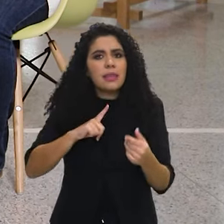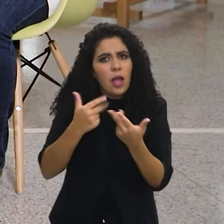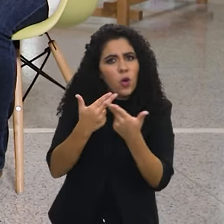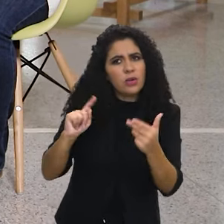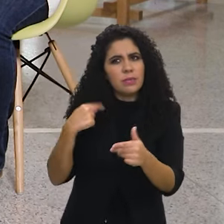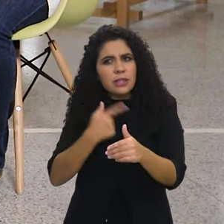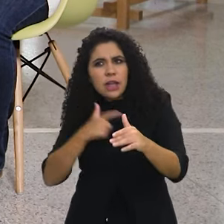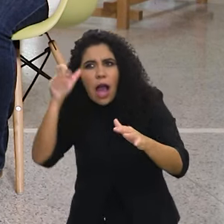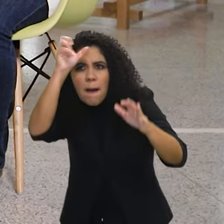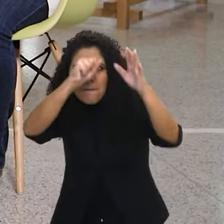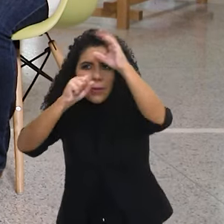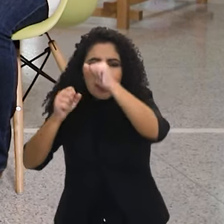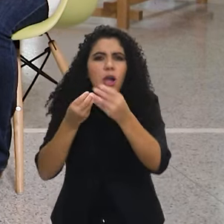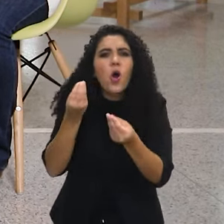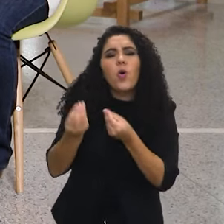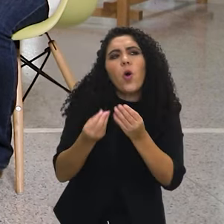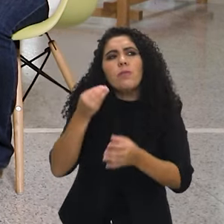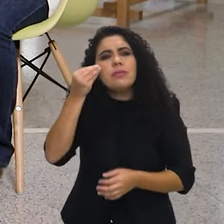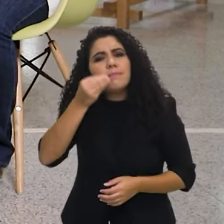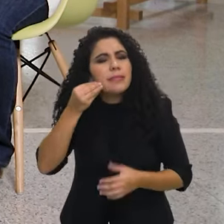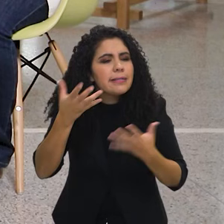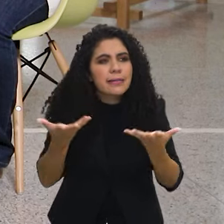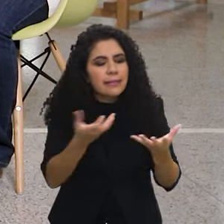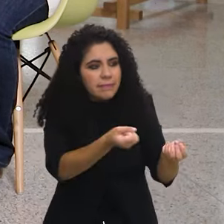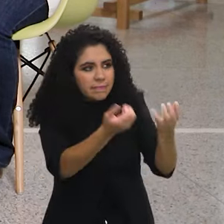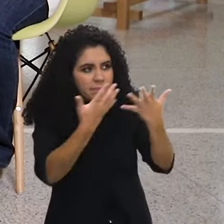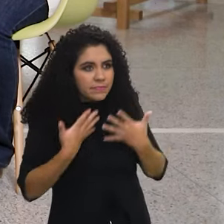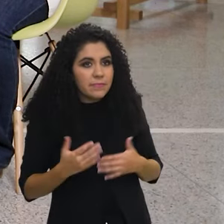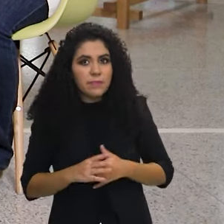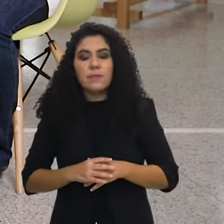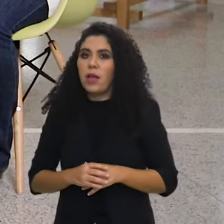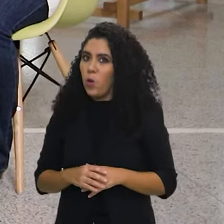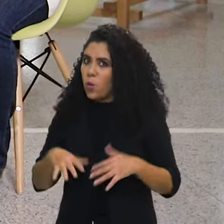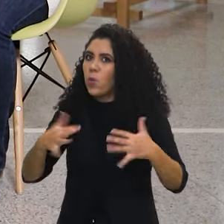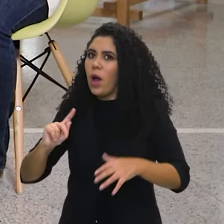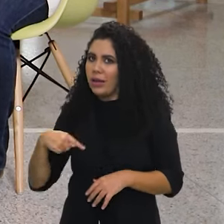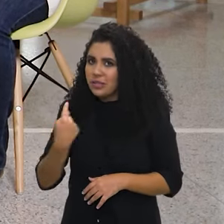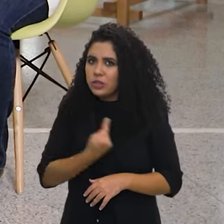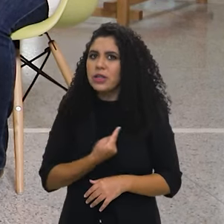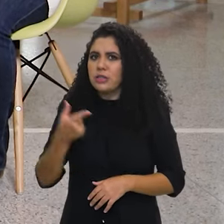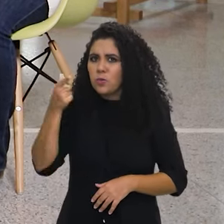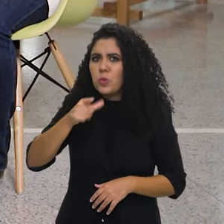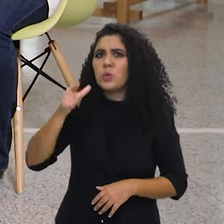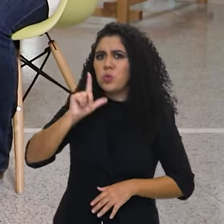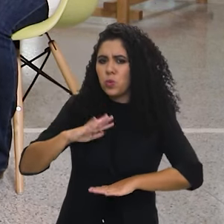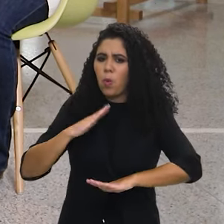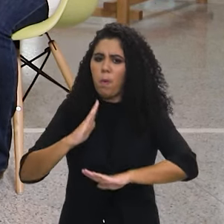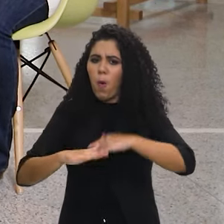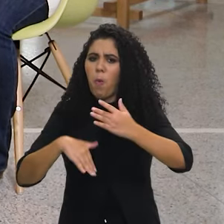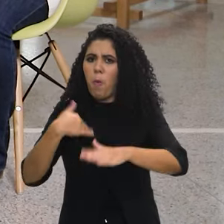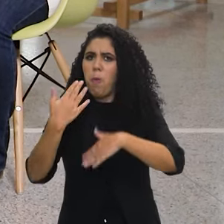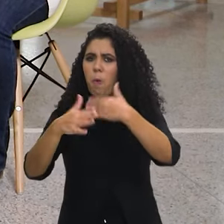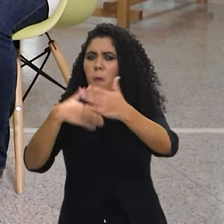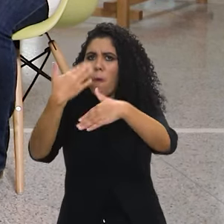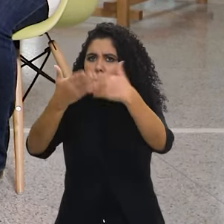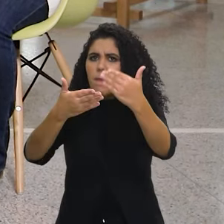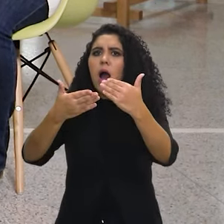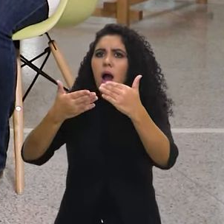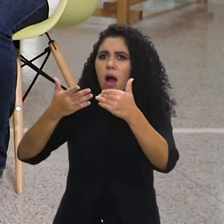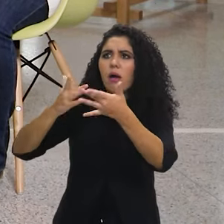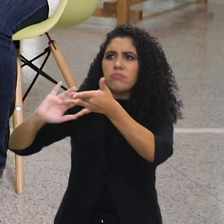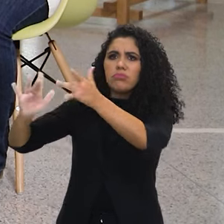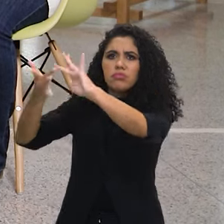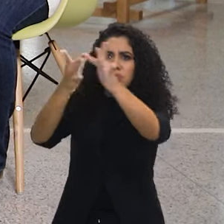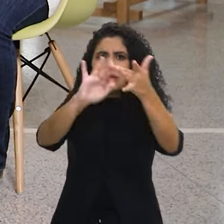para aprender como tá essa troca Ah eu acho que nós estamos bem na frente né a gente teve